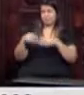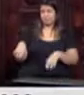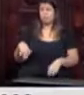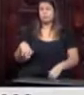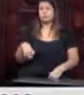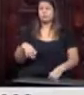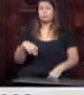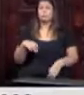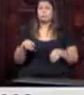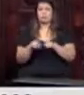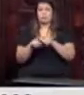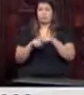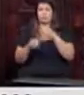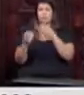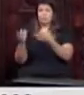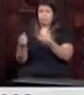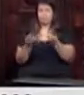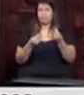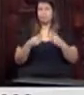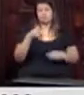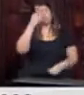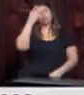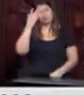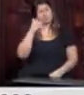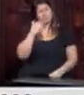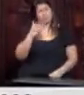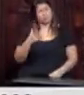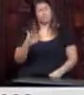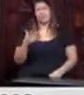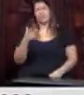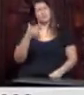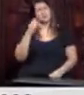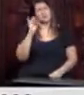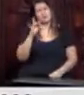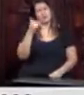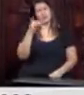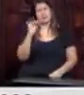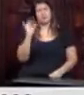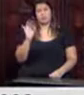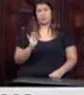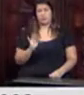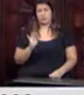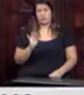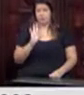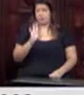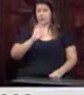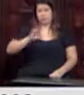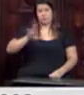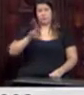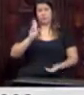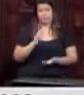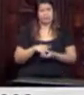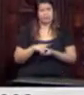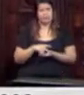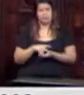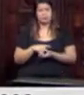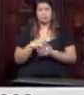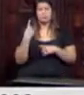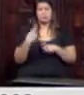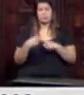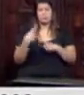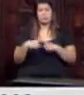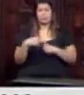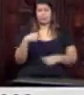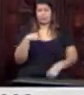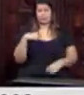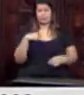extra. Muita gente vai dizer, mas só são 10%. Isso não é uma verdade, porque você tem que fazer